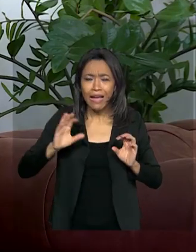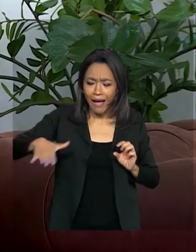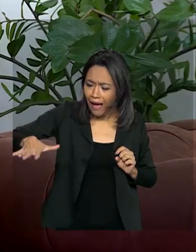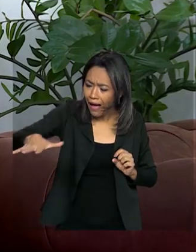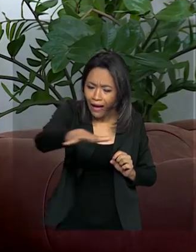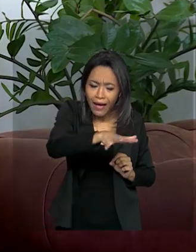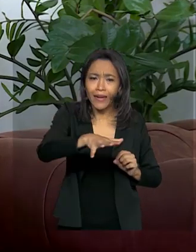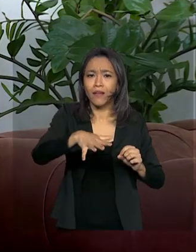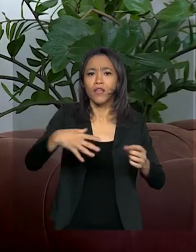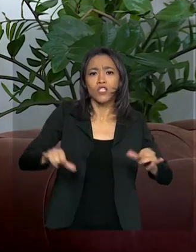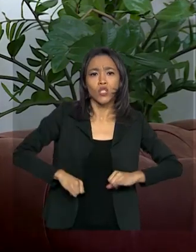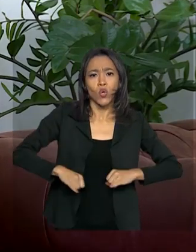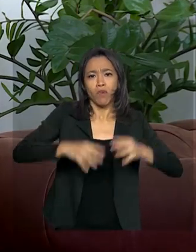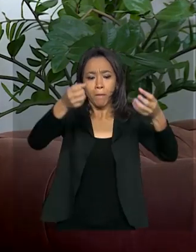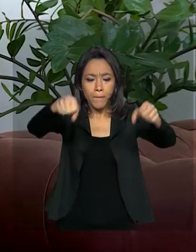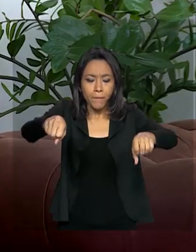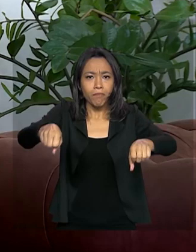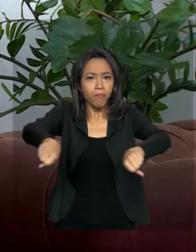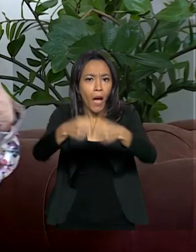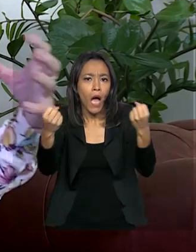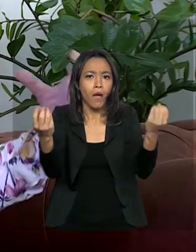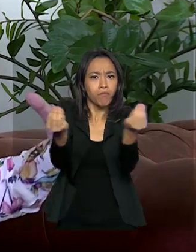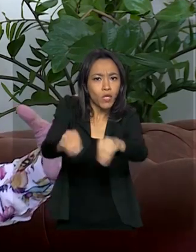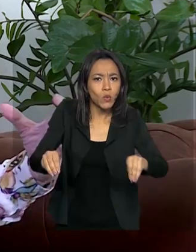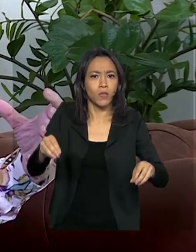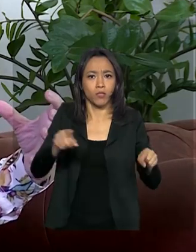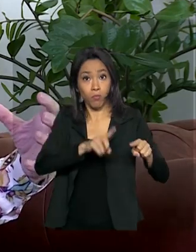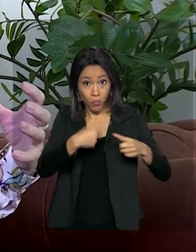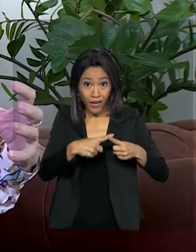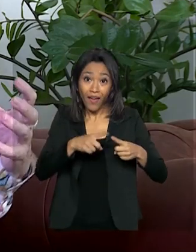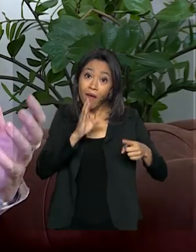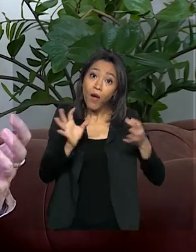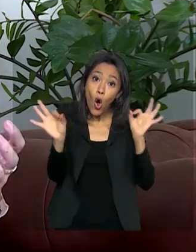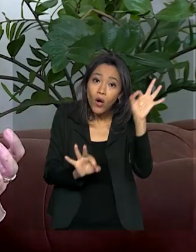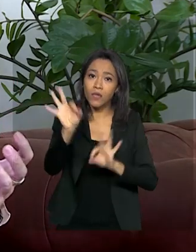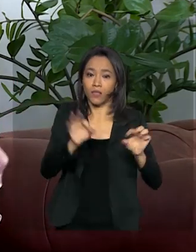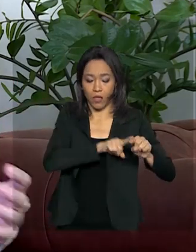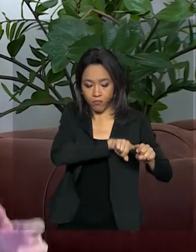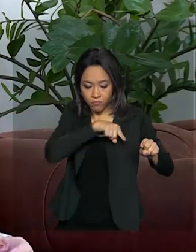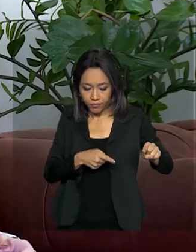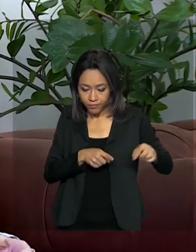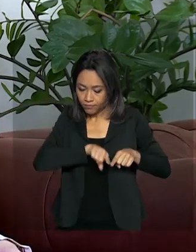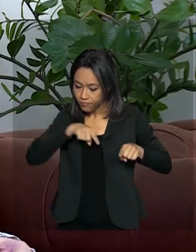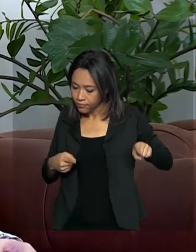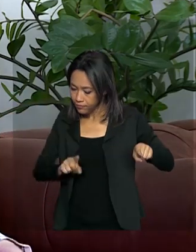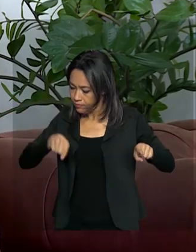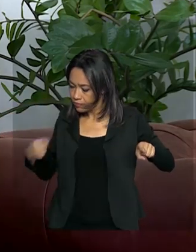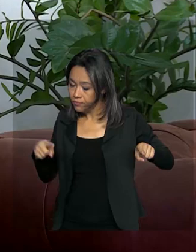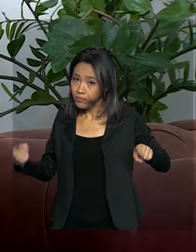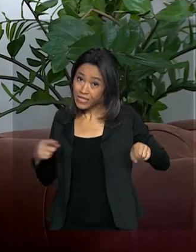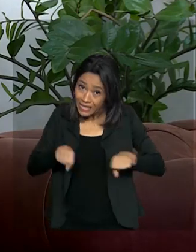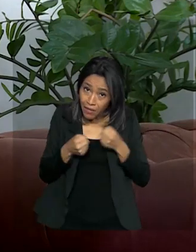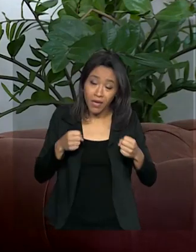sofra interrupção desse elo dessas cadeias organizadas e seria muito ruim é para o país